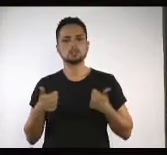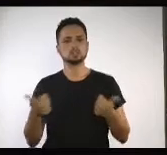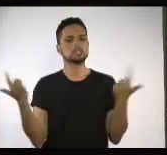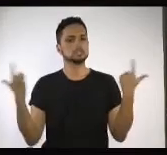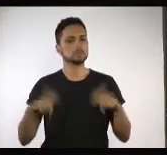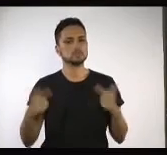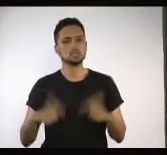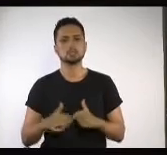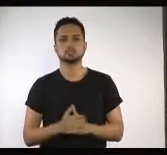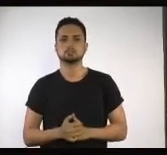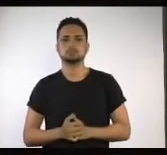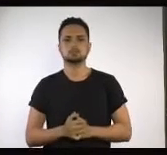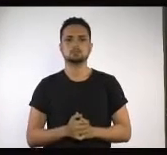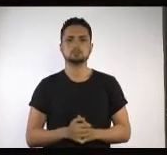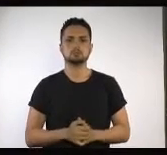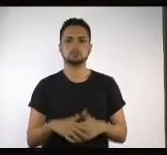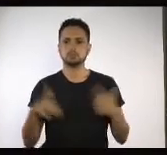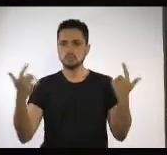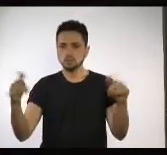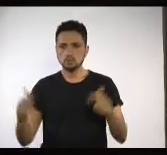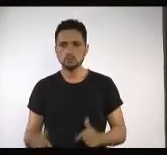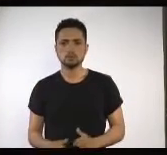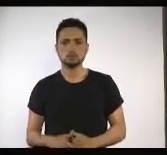traço absolutamente desprovido